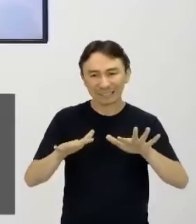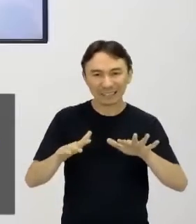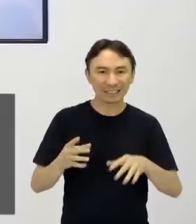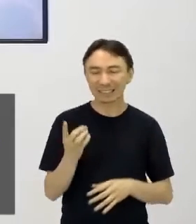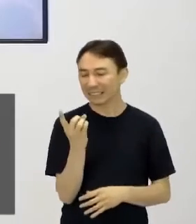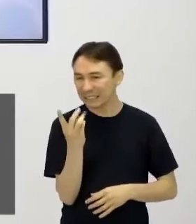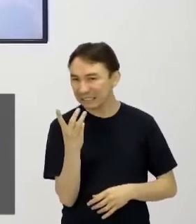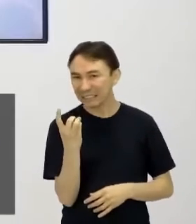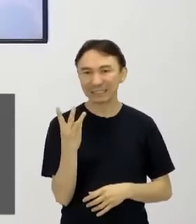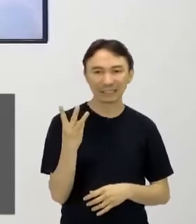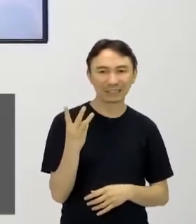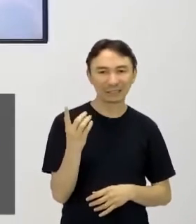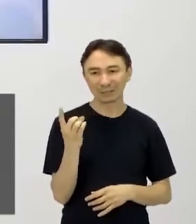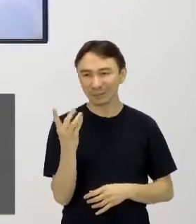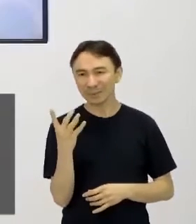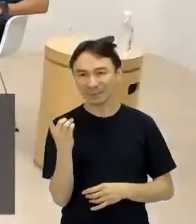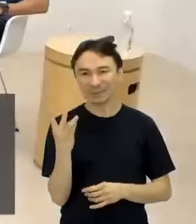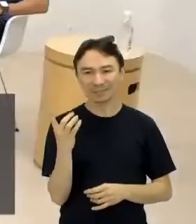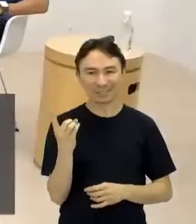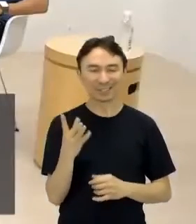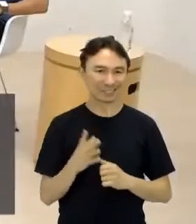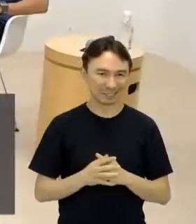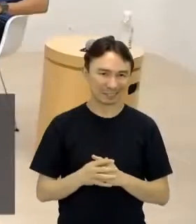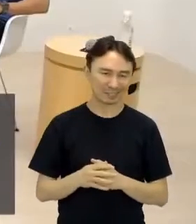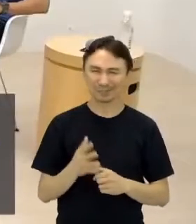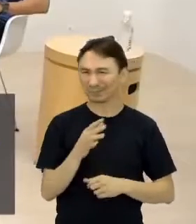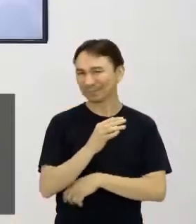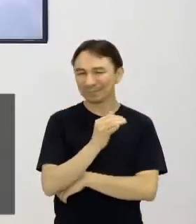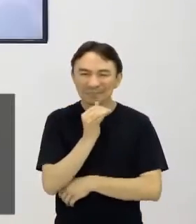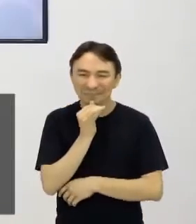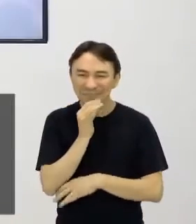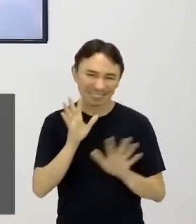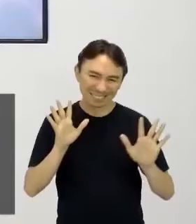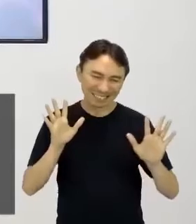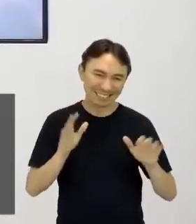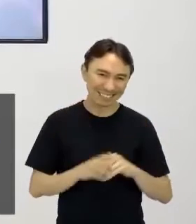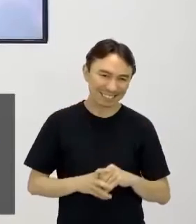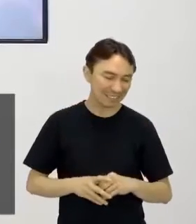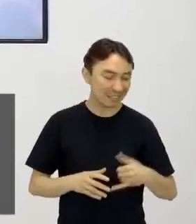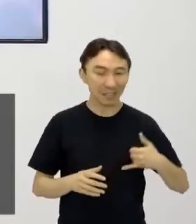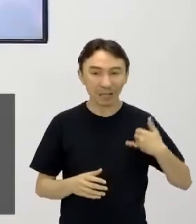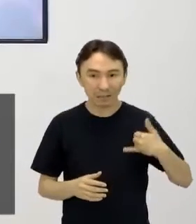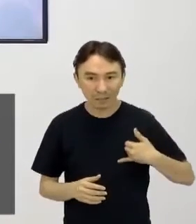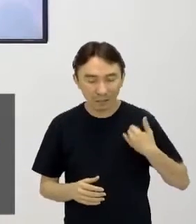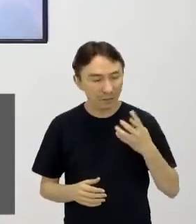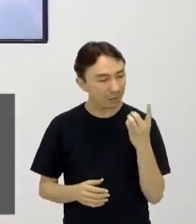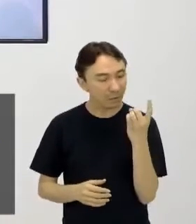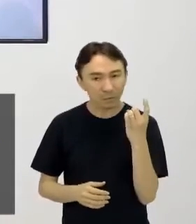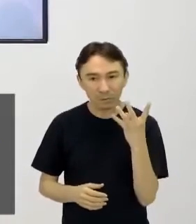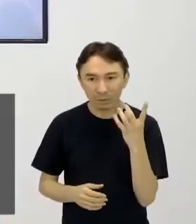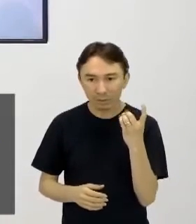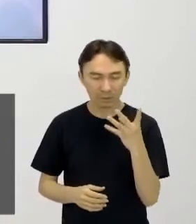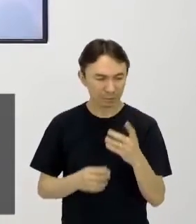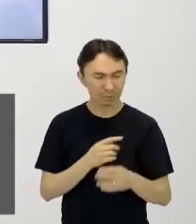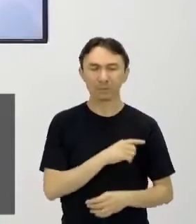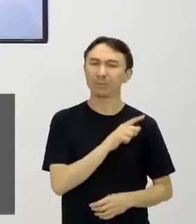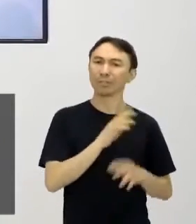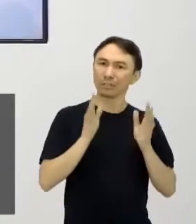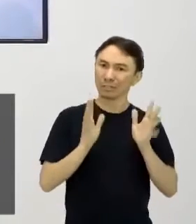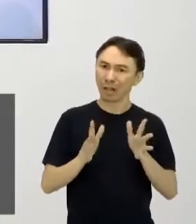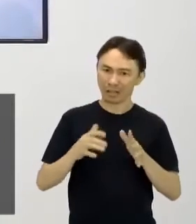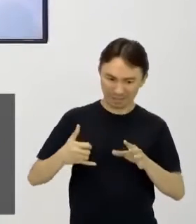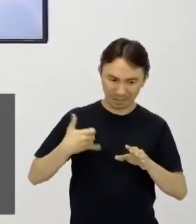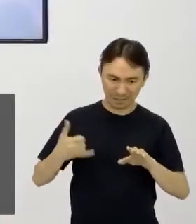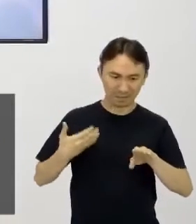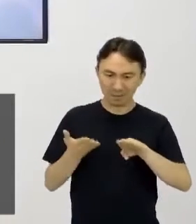13 a 14. Isso. Agora, você imagina, professor Osmar, aos 14 anos, você ser considerado maior e